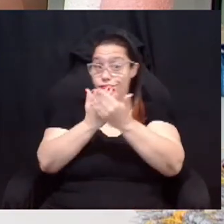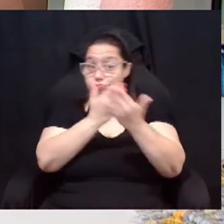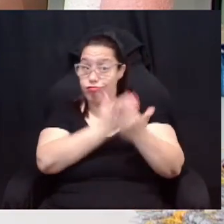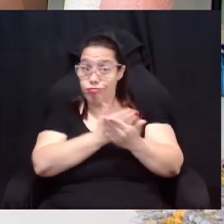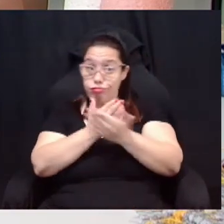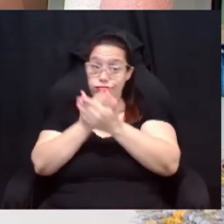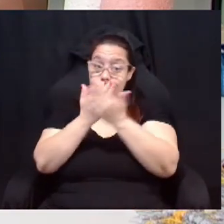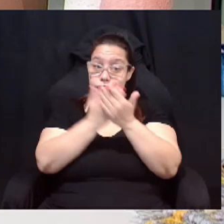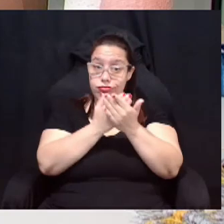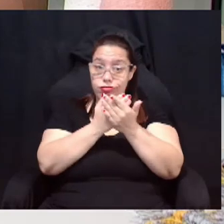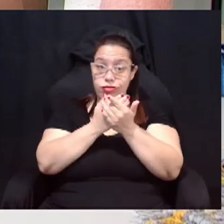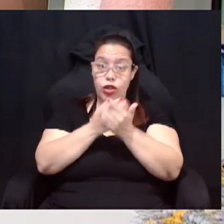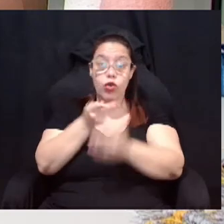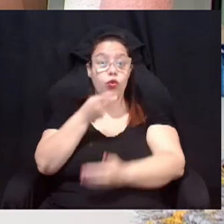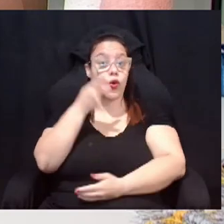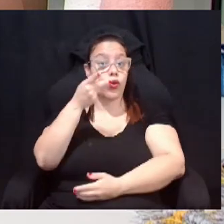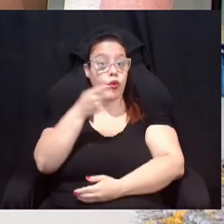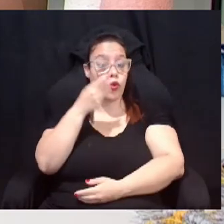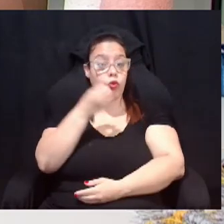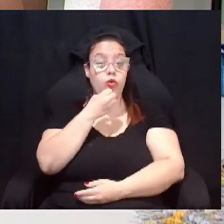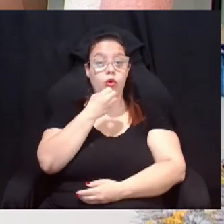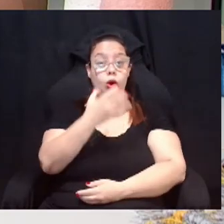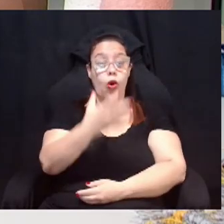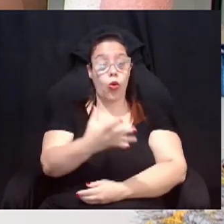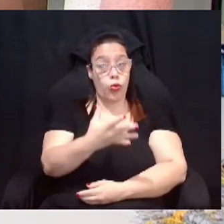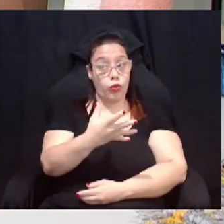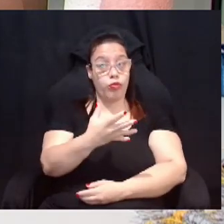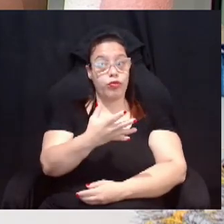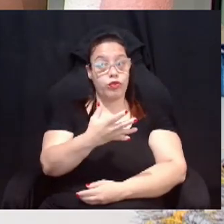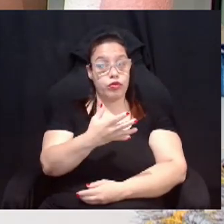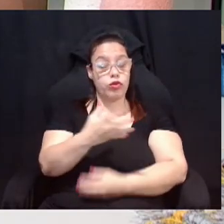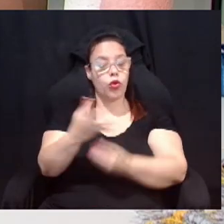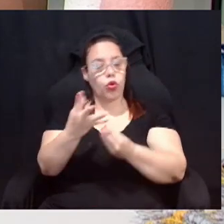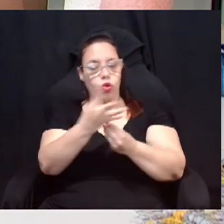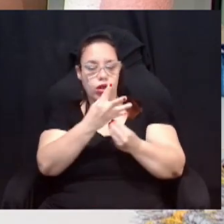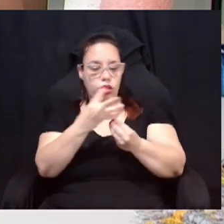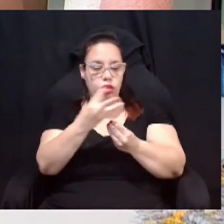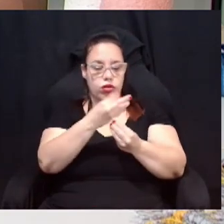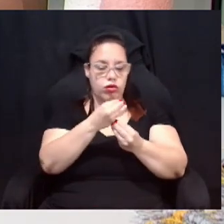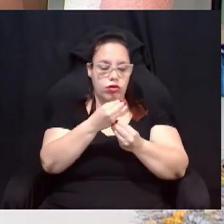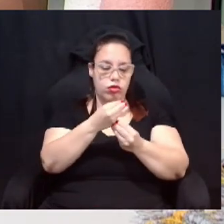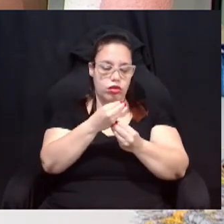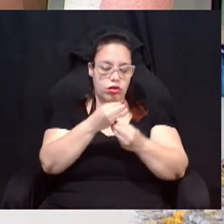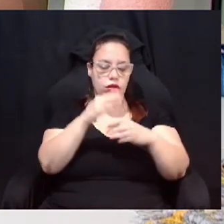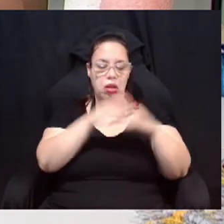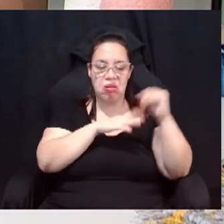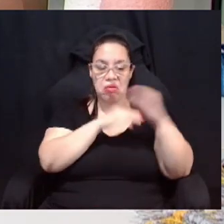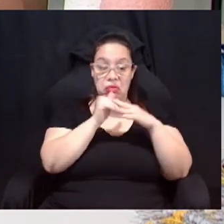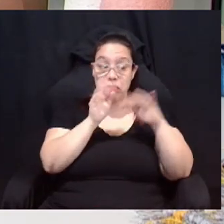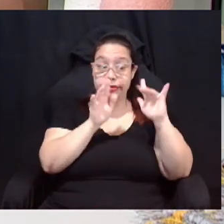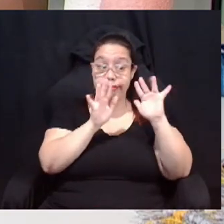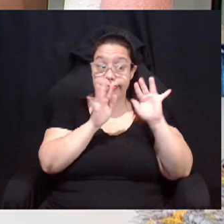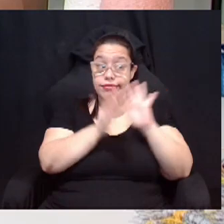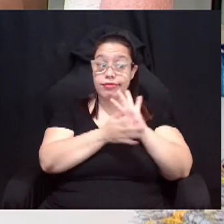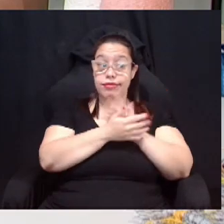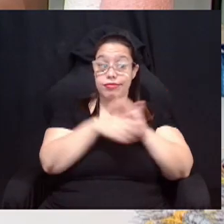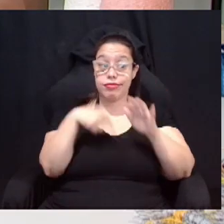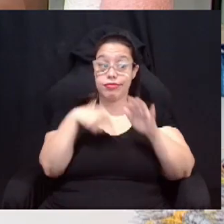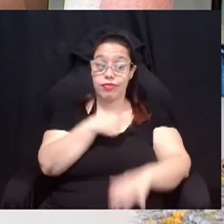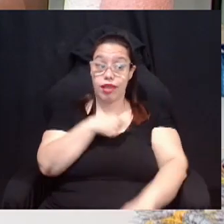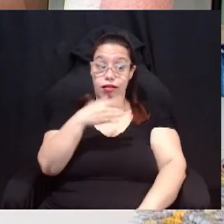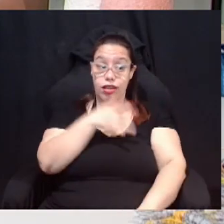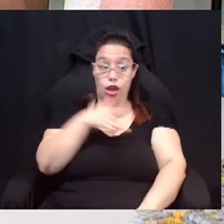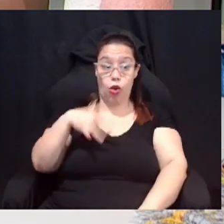vão falar do benefício do artesanato, das artes manuais, né? Para a nossa saúde mental.